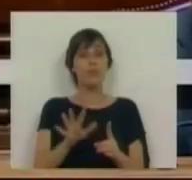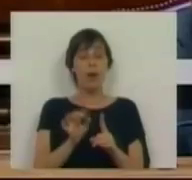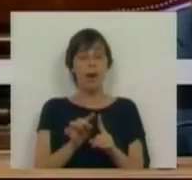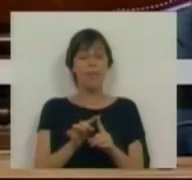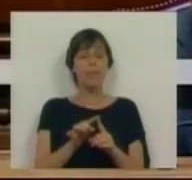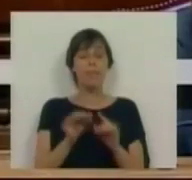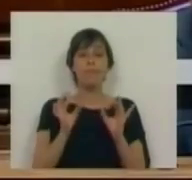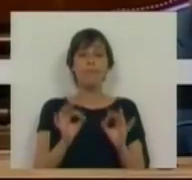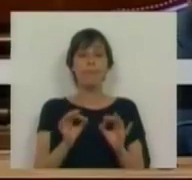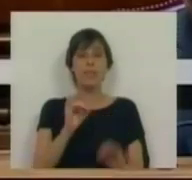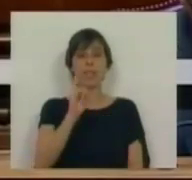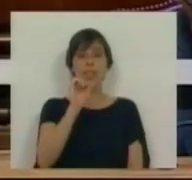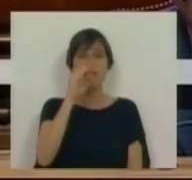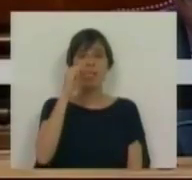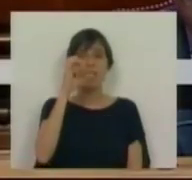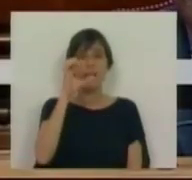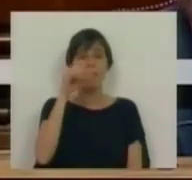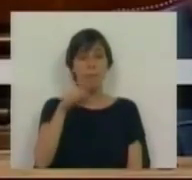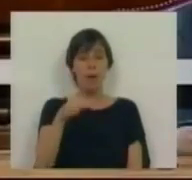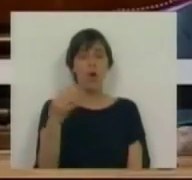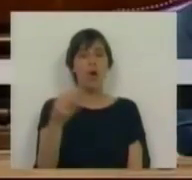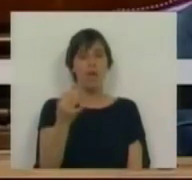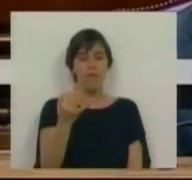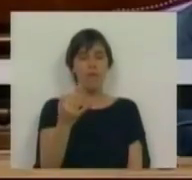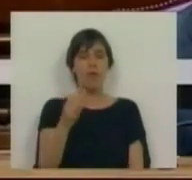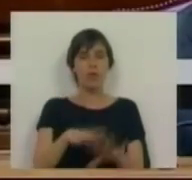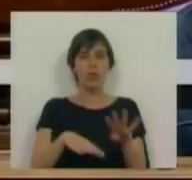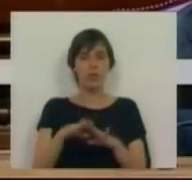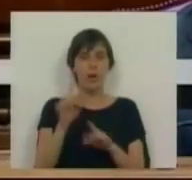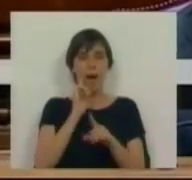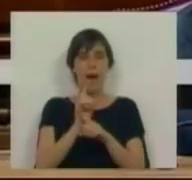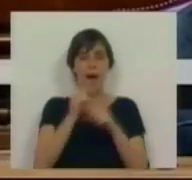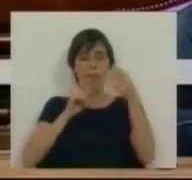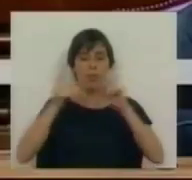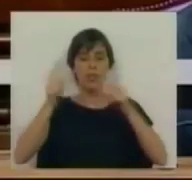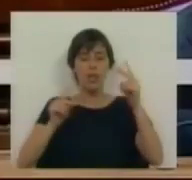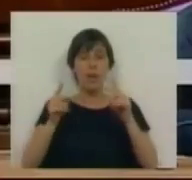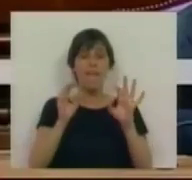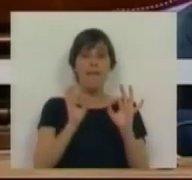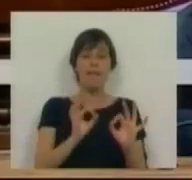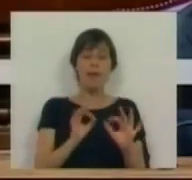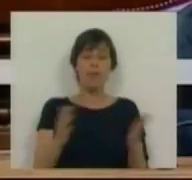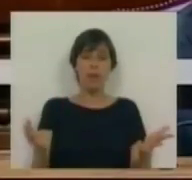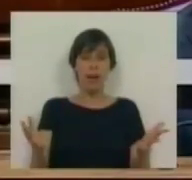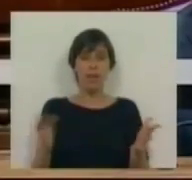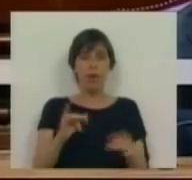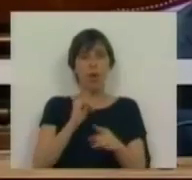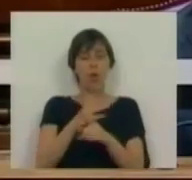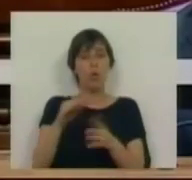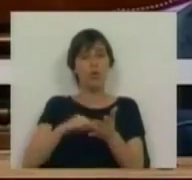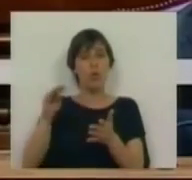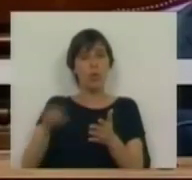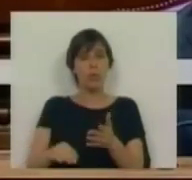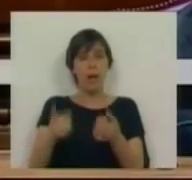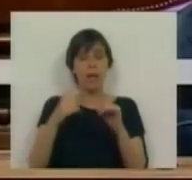a que o próprio IGCP utilizou posições que tinha favoráveis noutros